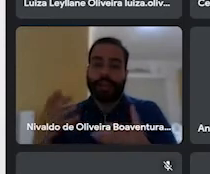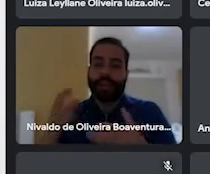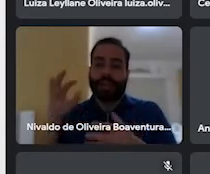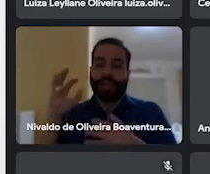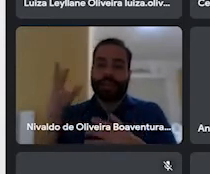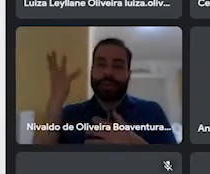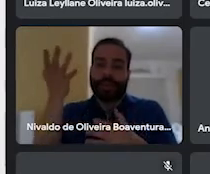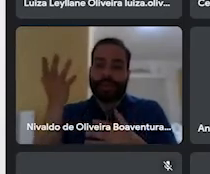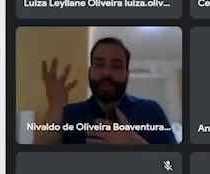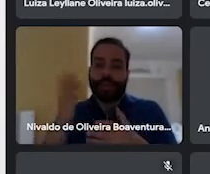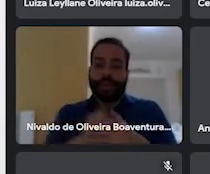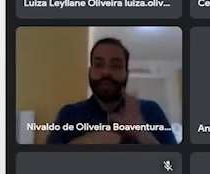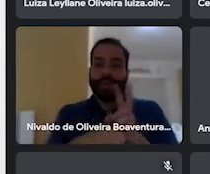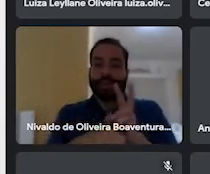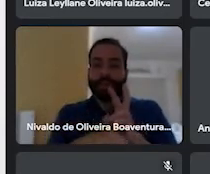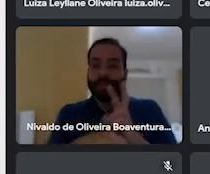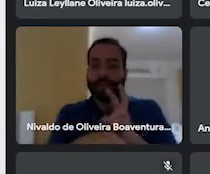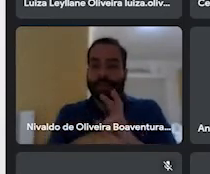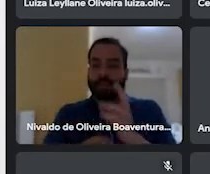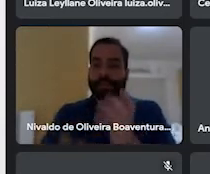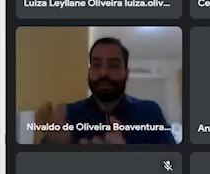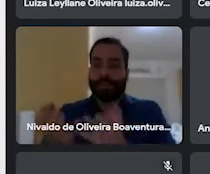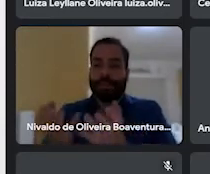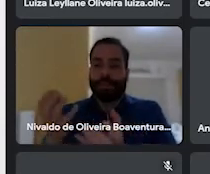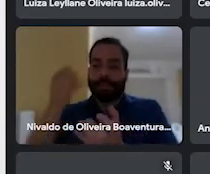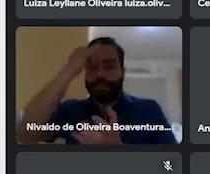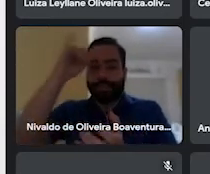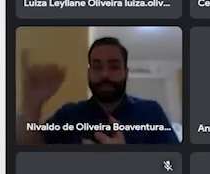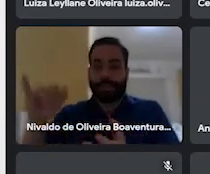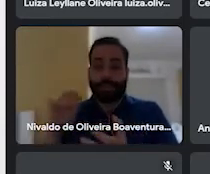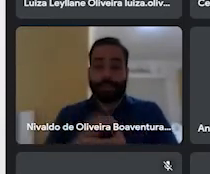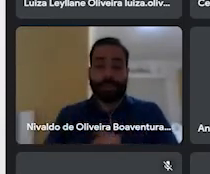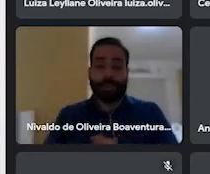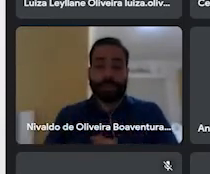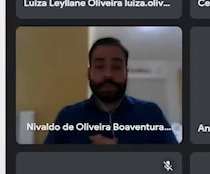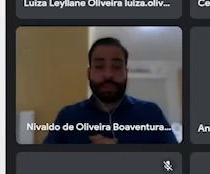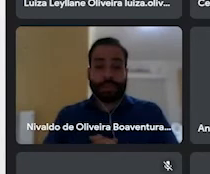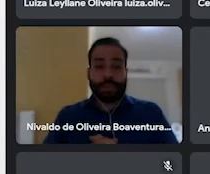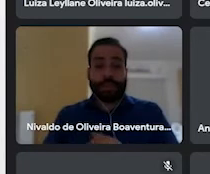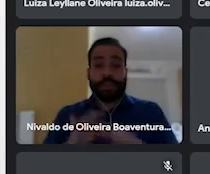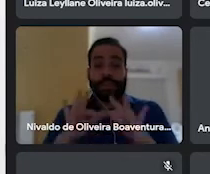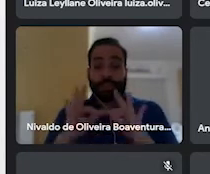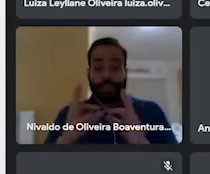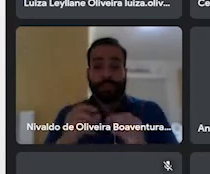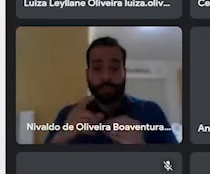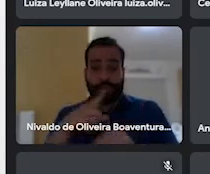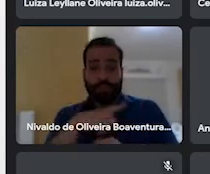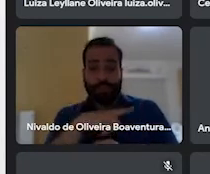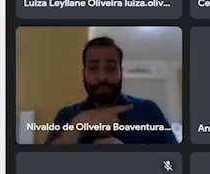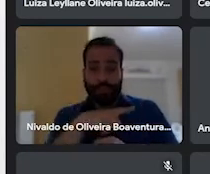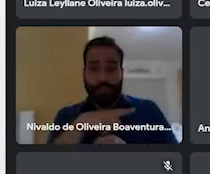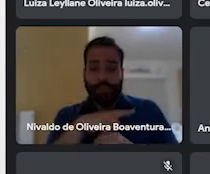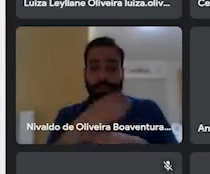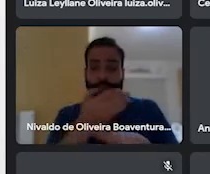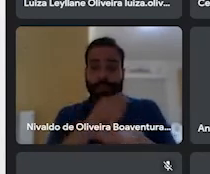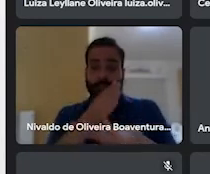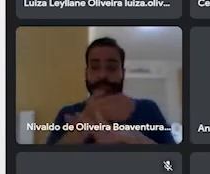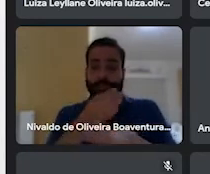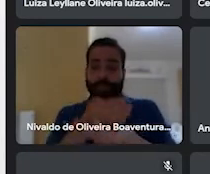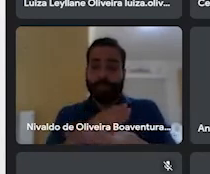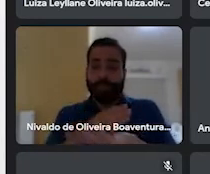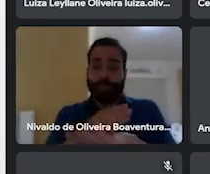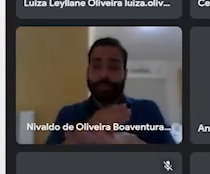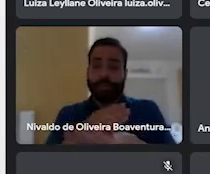proteção e combate a incêndio. Então, tudo isso a gente vê no treinamento